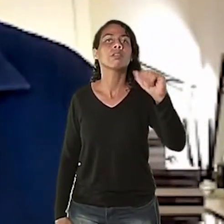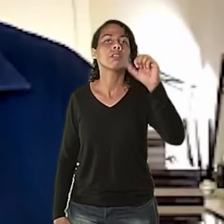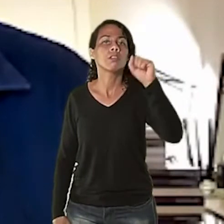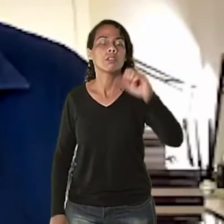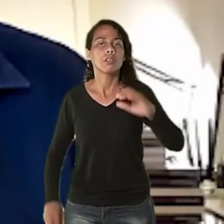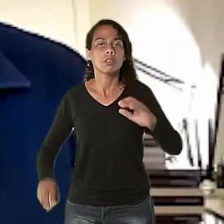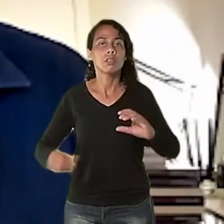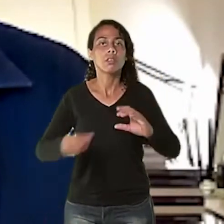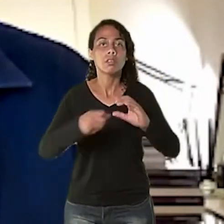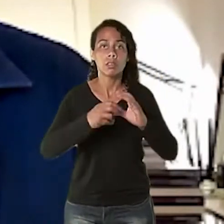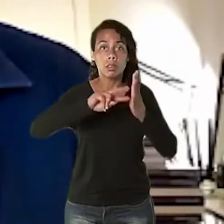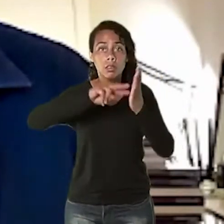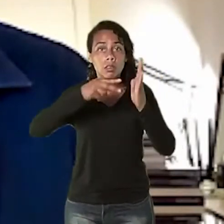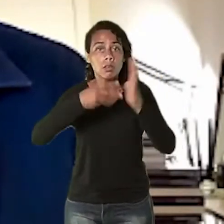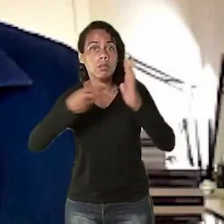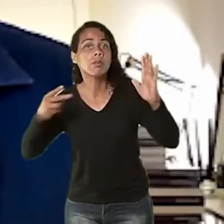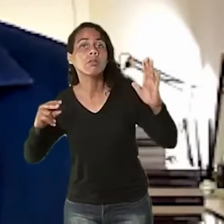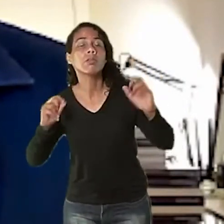ao resto do chão,